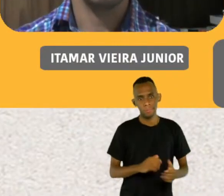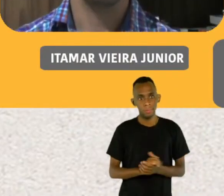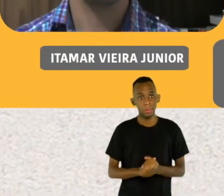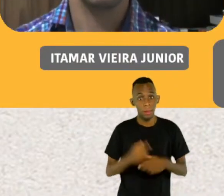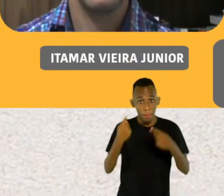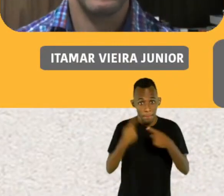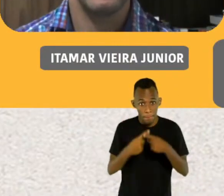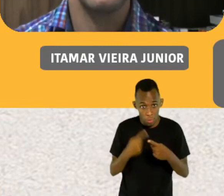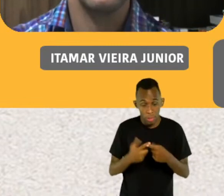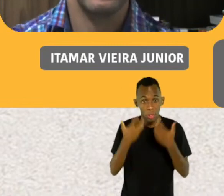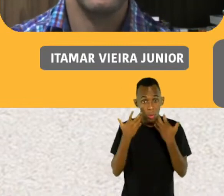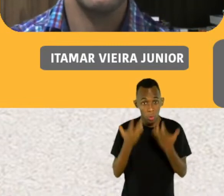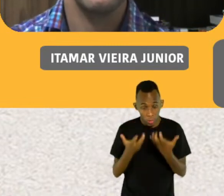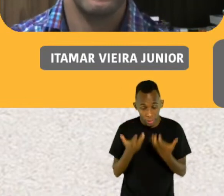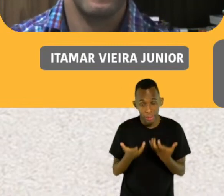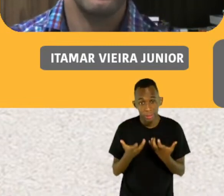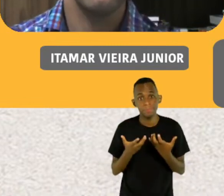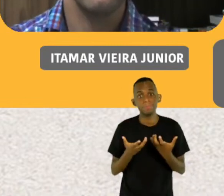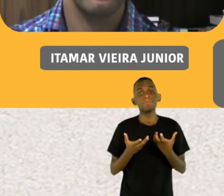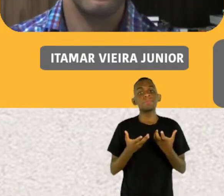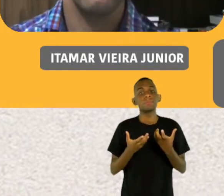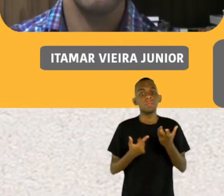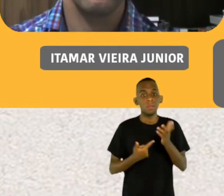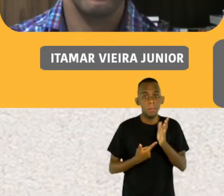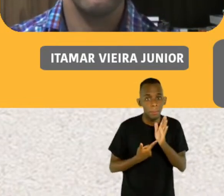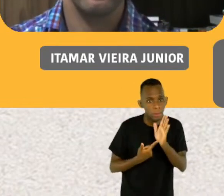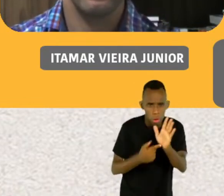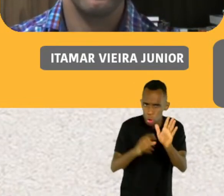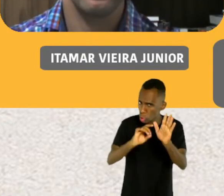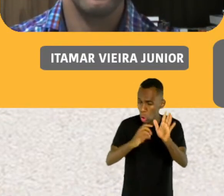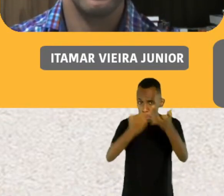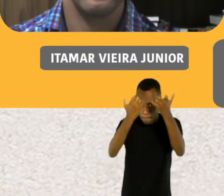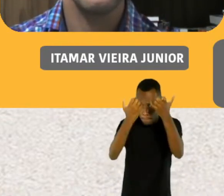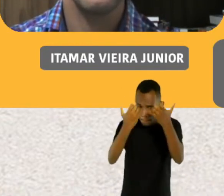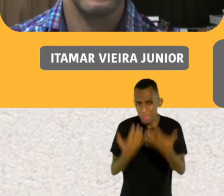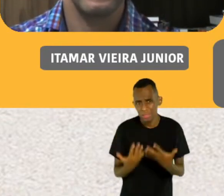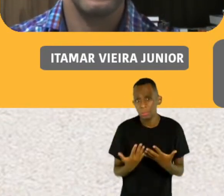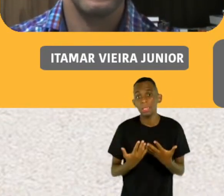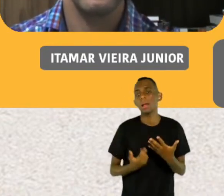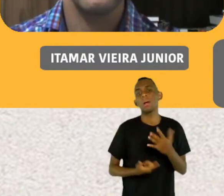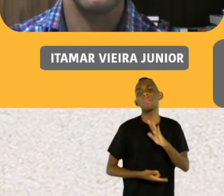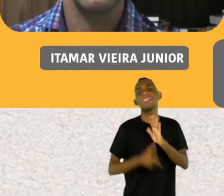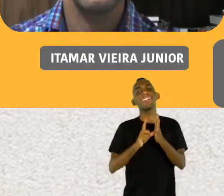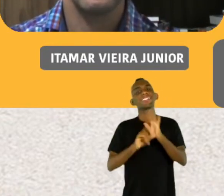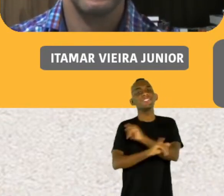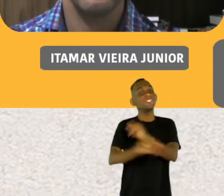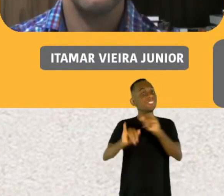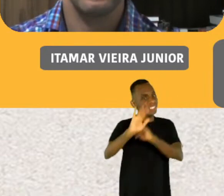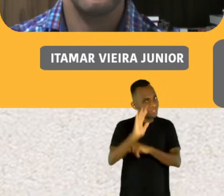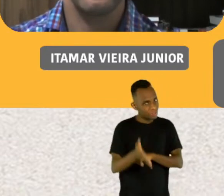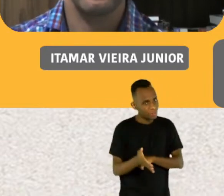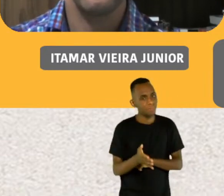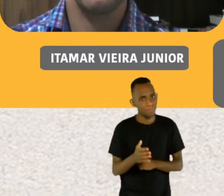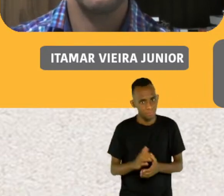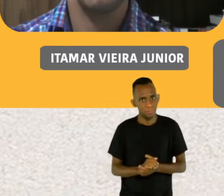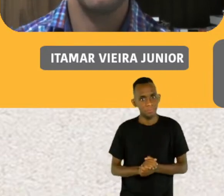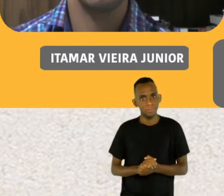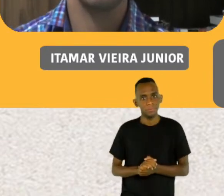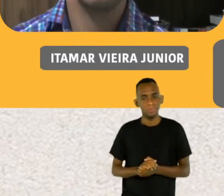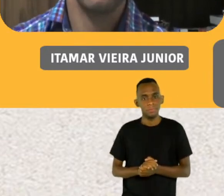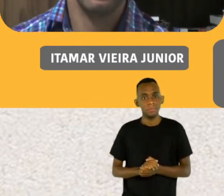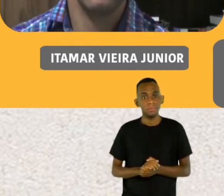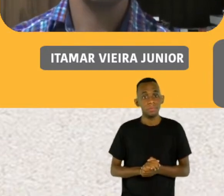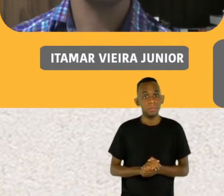exatamente... Era apenas uma ilustração do que eu tinha dito antes, que é um condicionamento, é